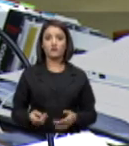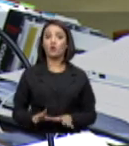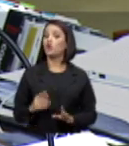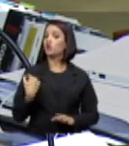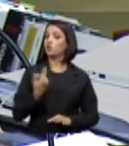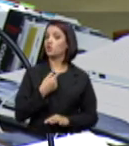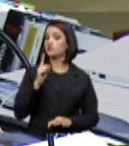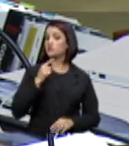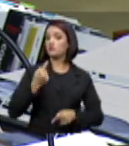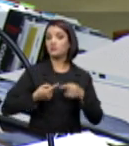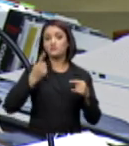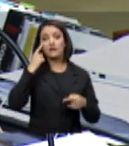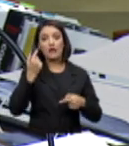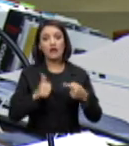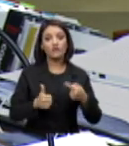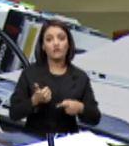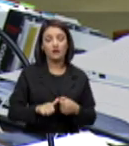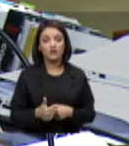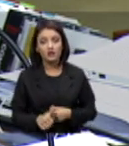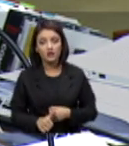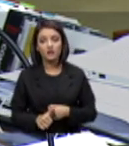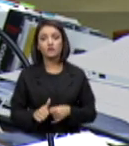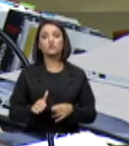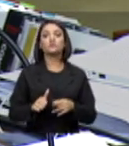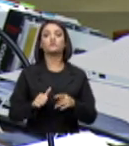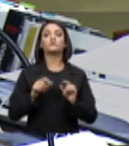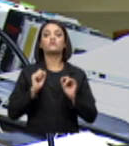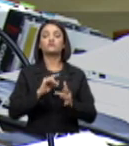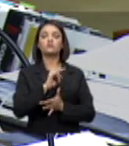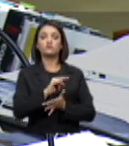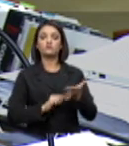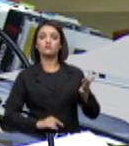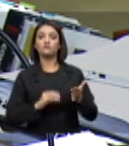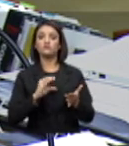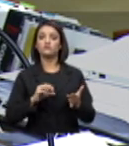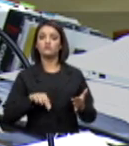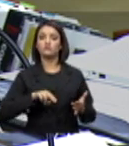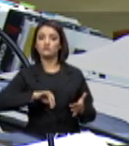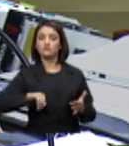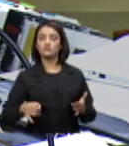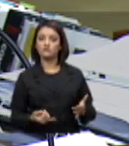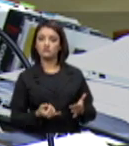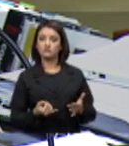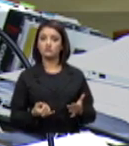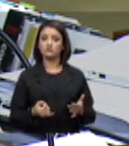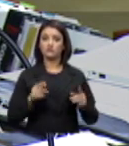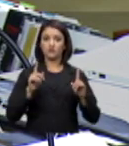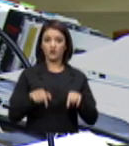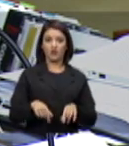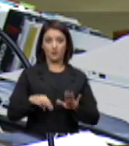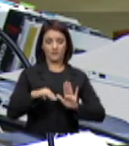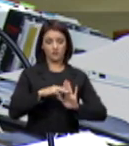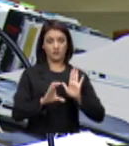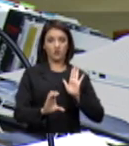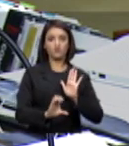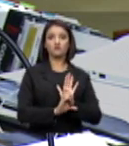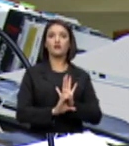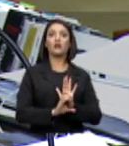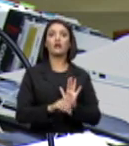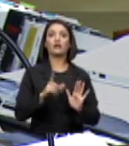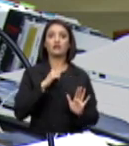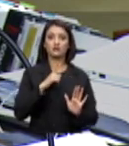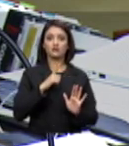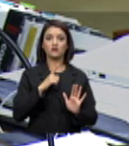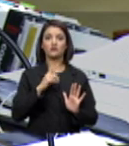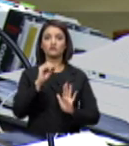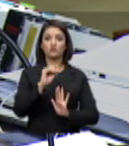cnj nós estamos analisando o meu ver com todo respeito nós estamos analisando é uma medida cautelar concedida